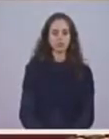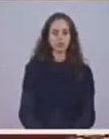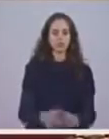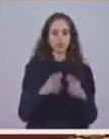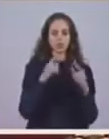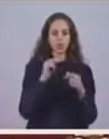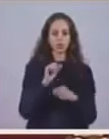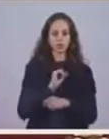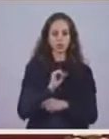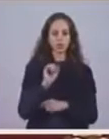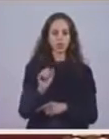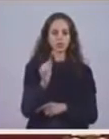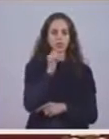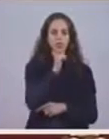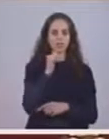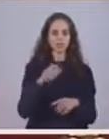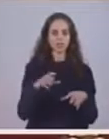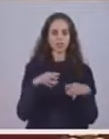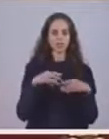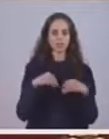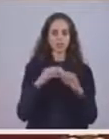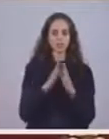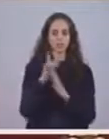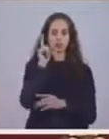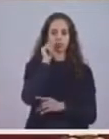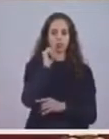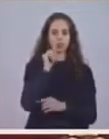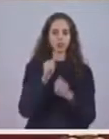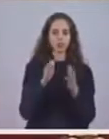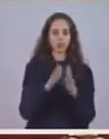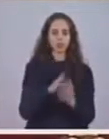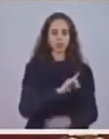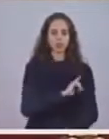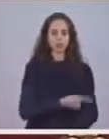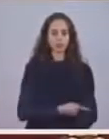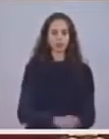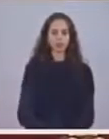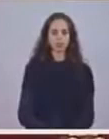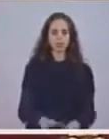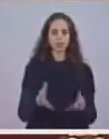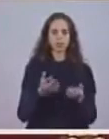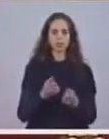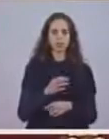Irmãos, para que o meu e vosso sacrifício seja aceito por Deus Pai Todo-Poderoso.